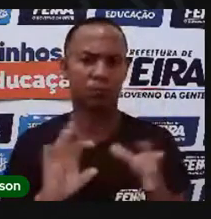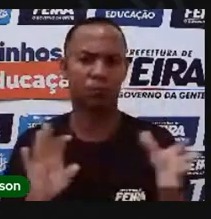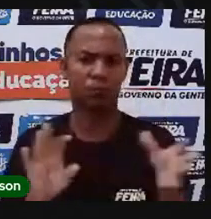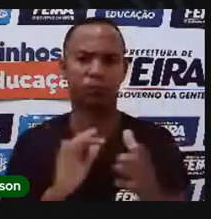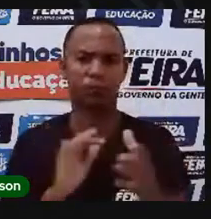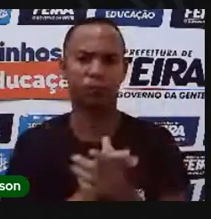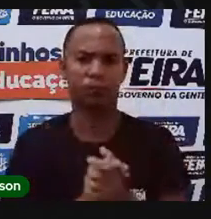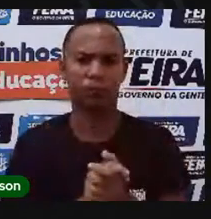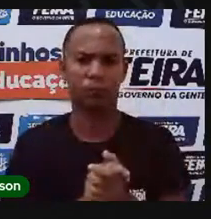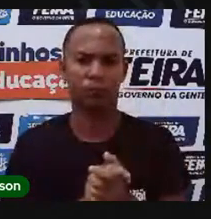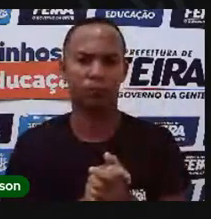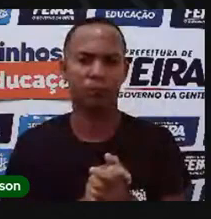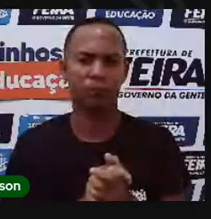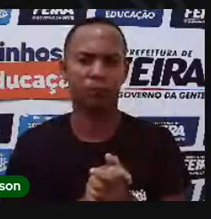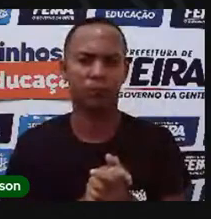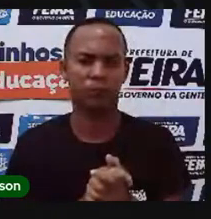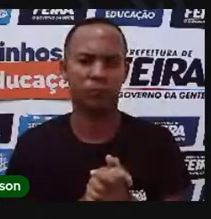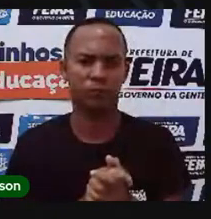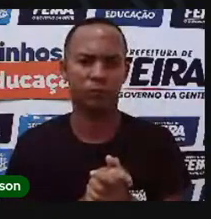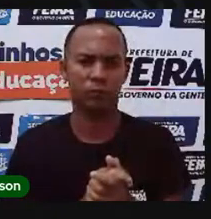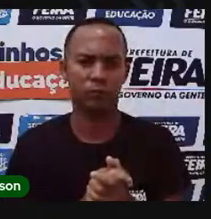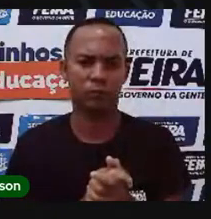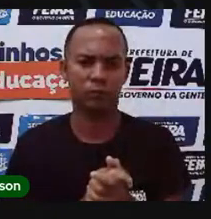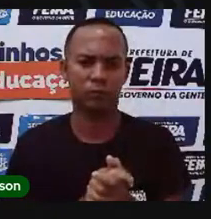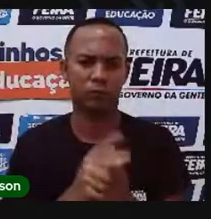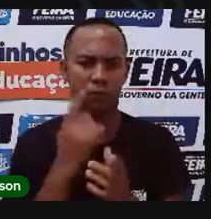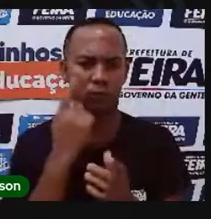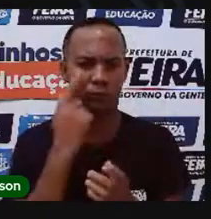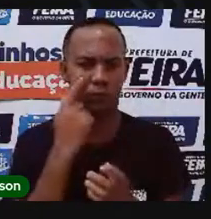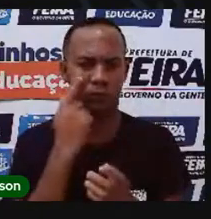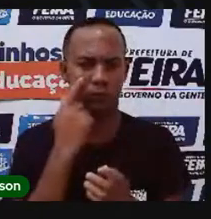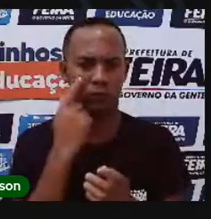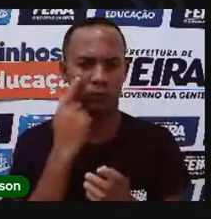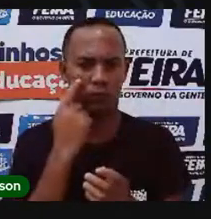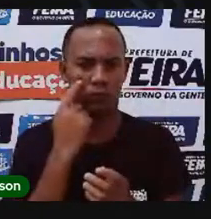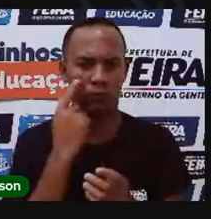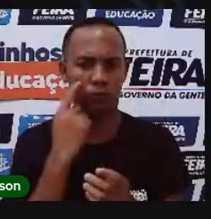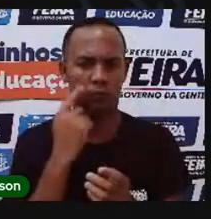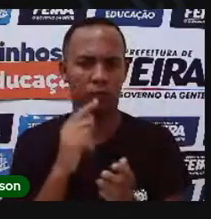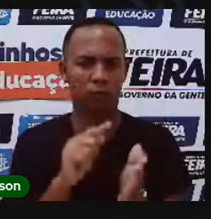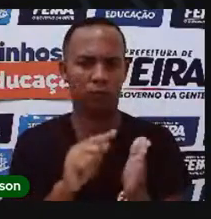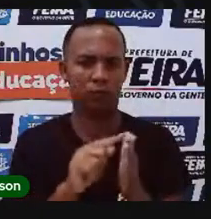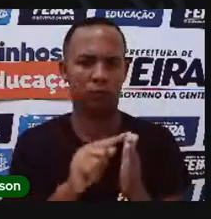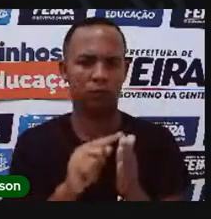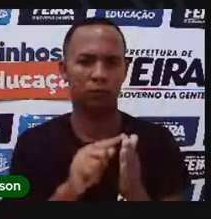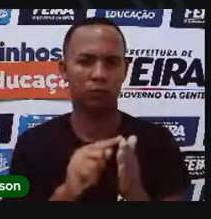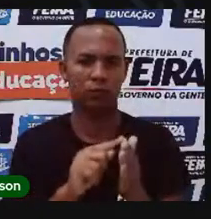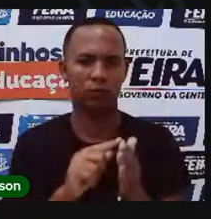faz, ó? Vai sujando, passando, tá vendo? Ó.